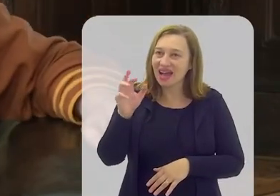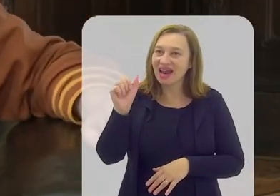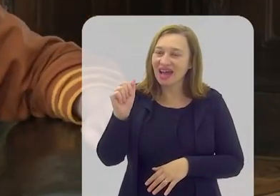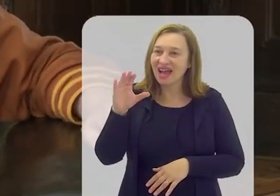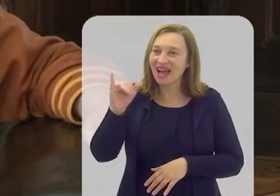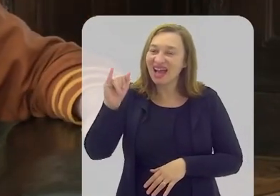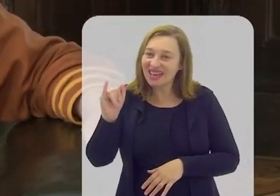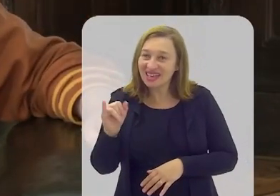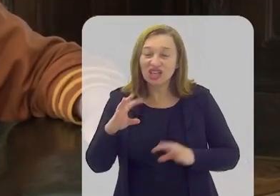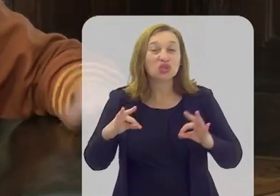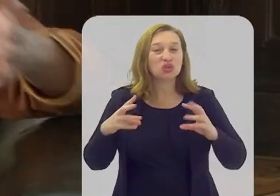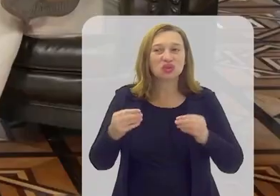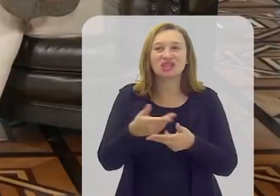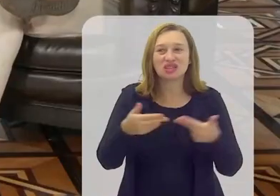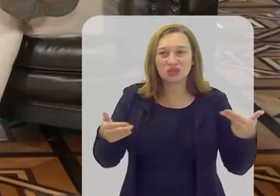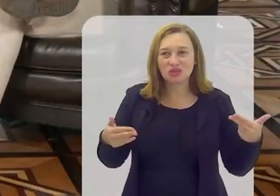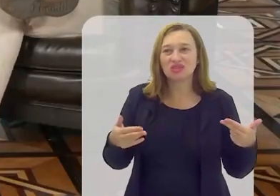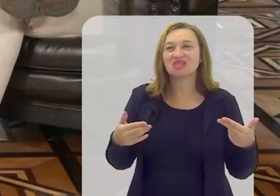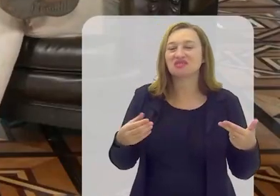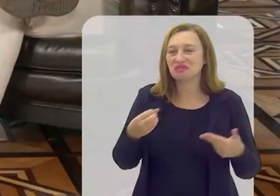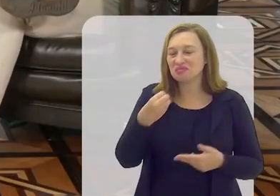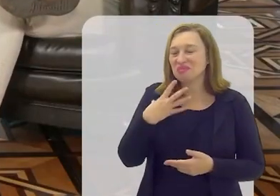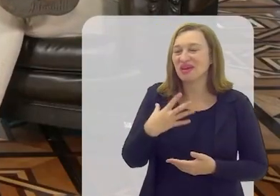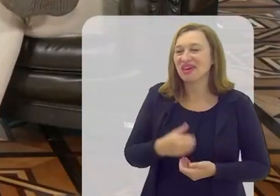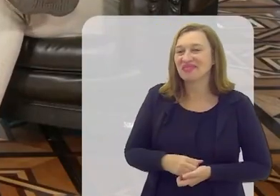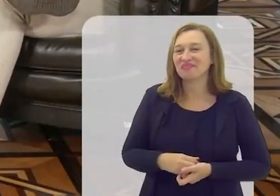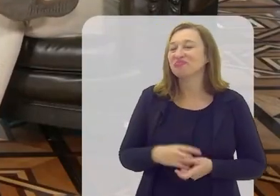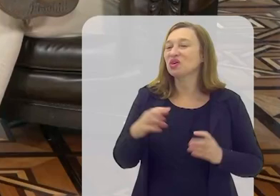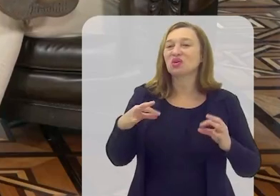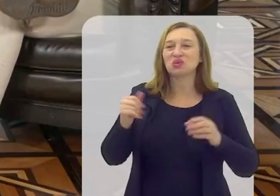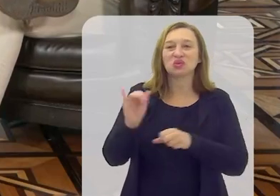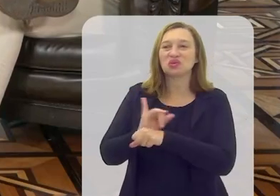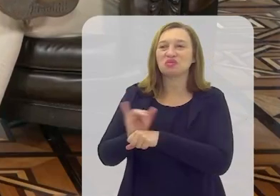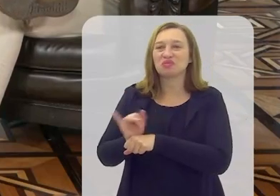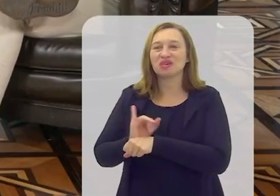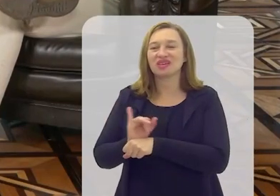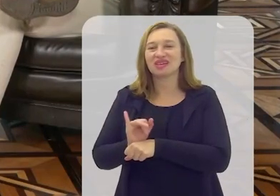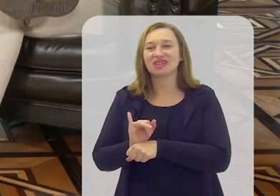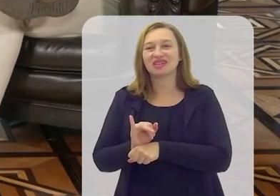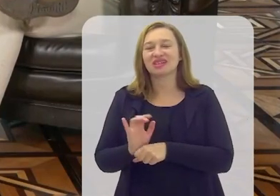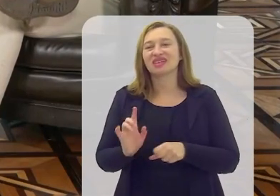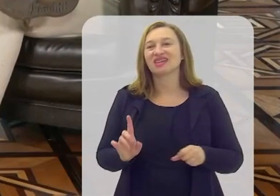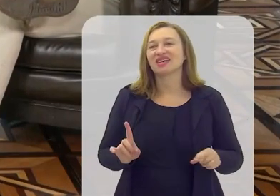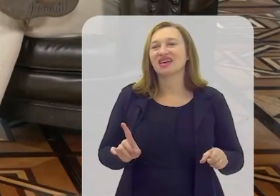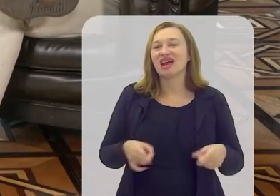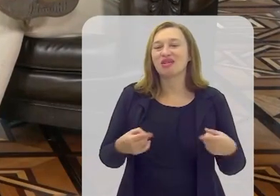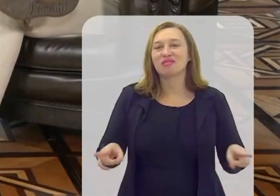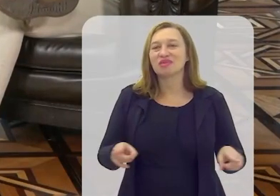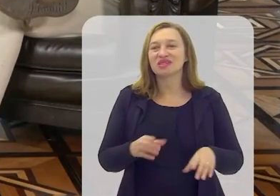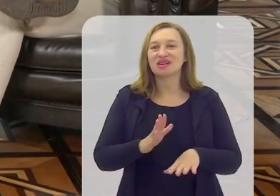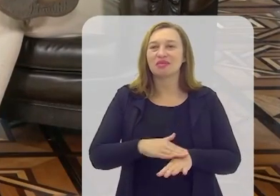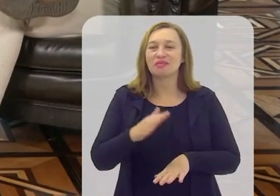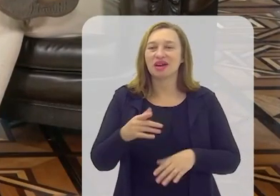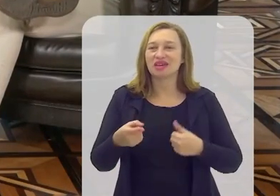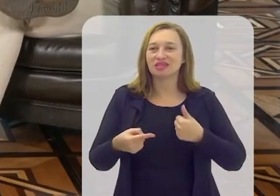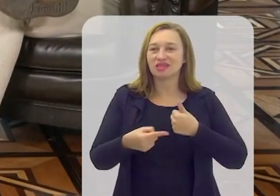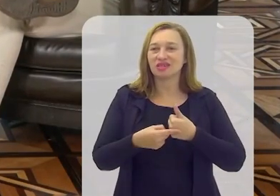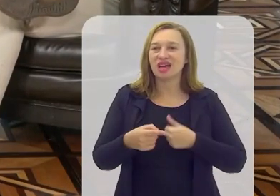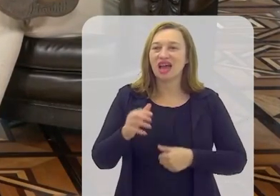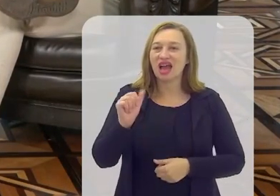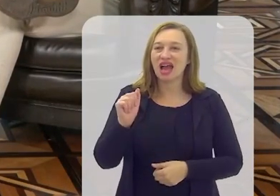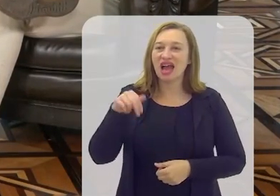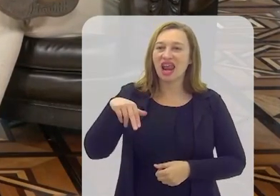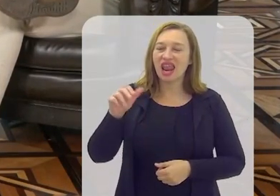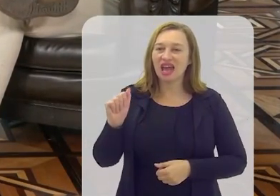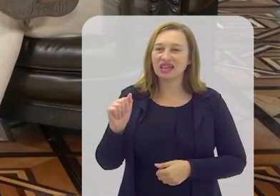Maracaípe, no entardecer. Meu Deus, e por tudo, sinal, um lugar maravilhoso. Todas as coisas tocaram para o bem. Tá, tudo no YouTube, é a minha música mais vista no Qual meu YouTube. Qual o endereço lá